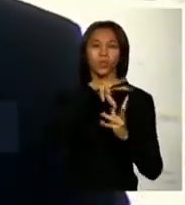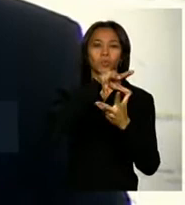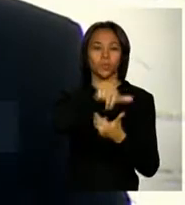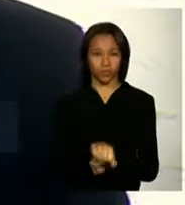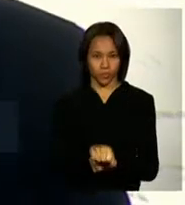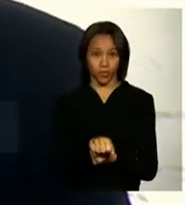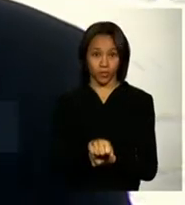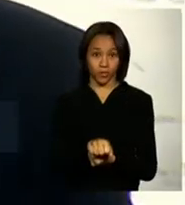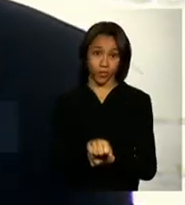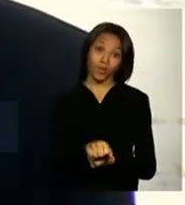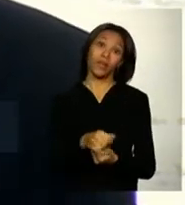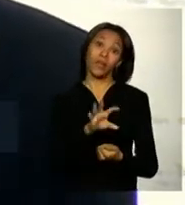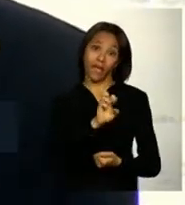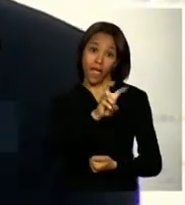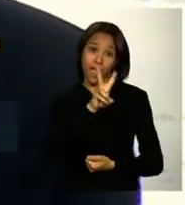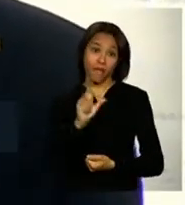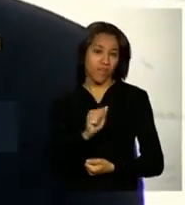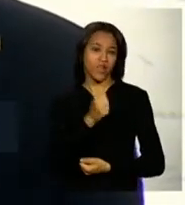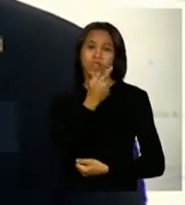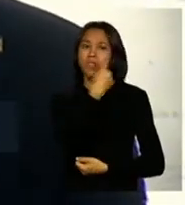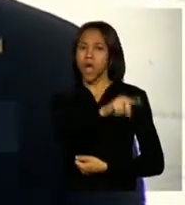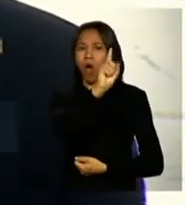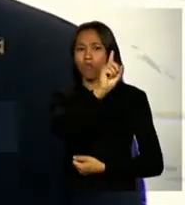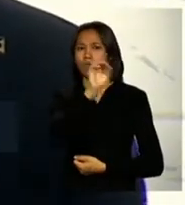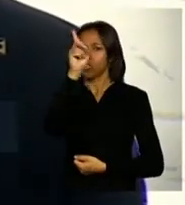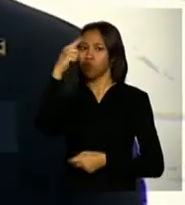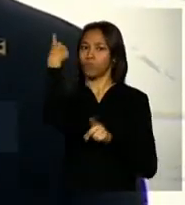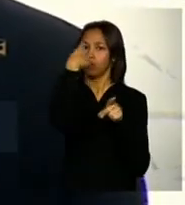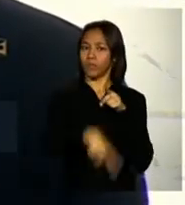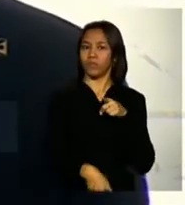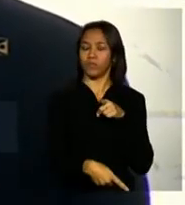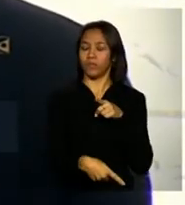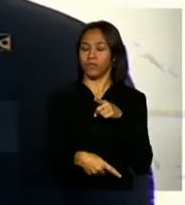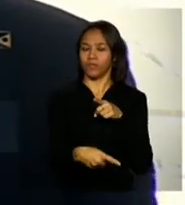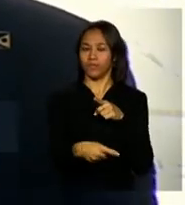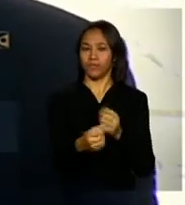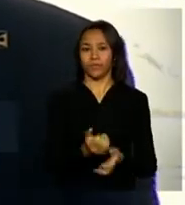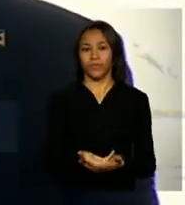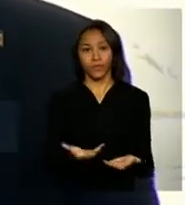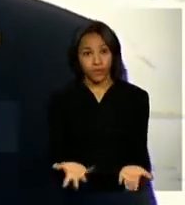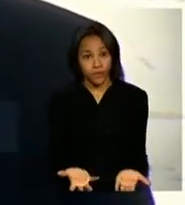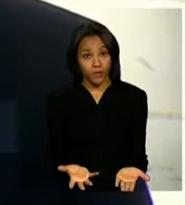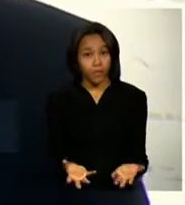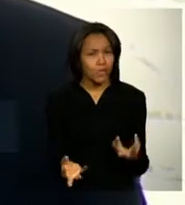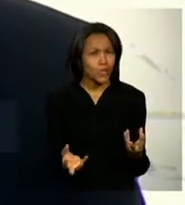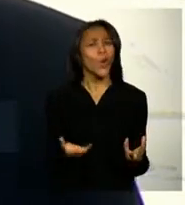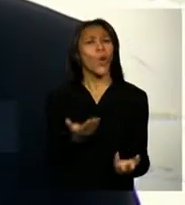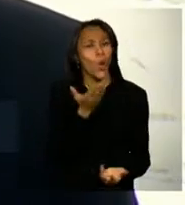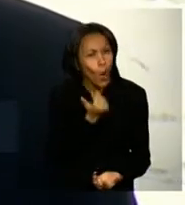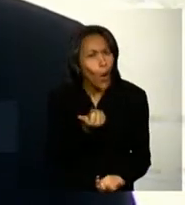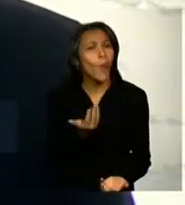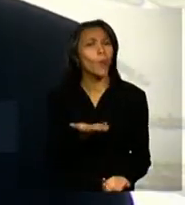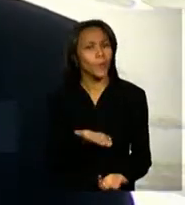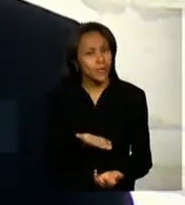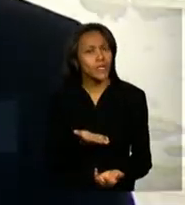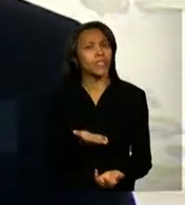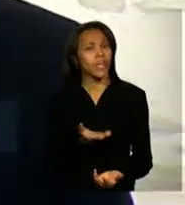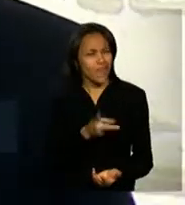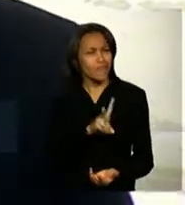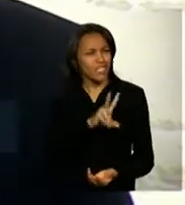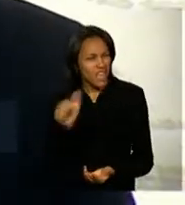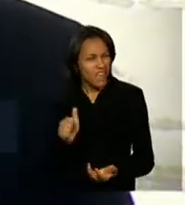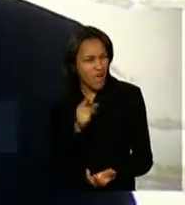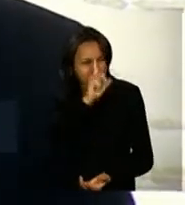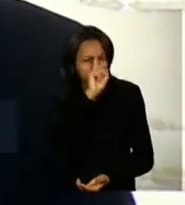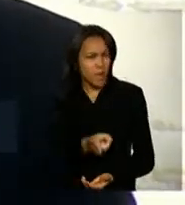e a nossa mãe disse não Deus proibiu elas não mas come porque você vai